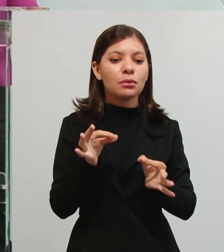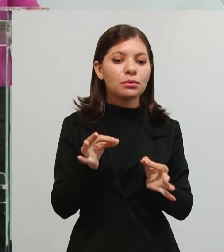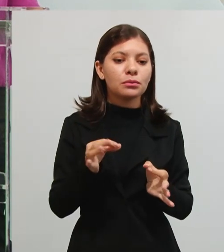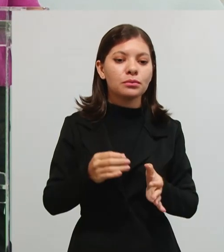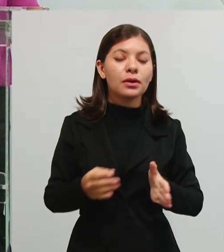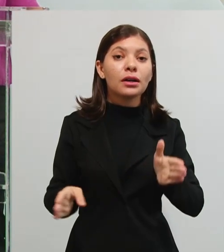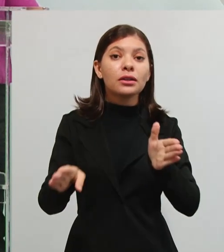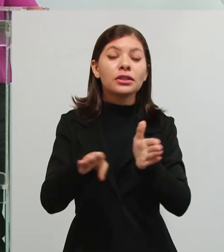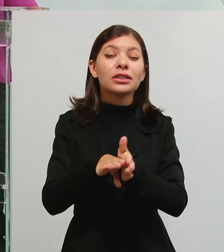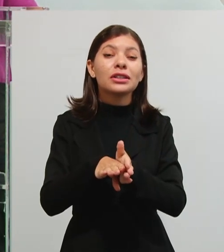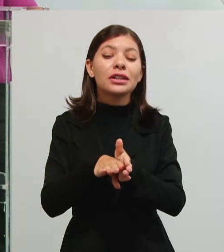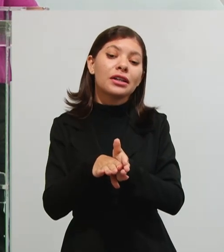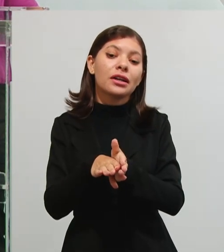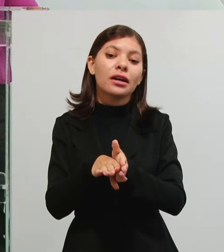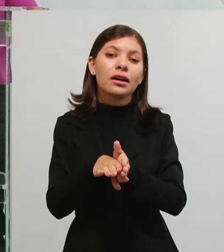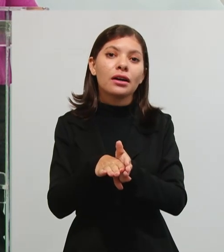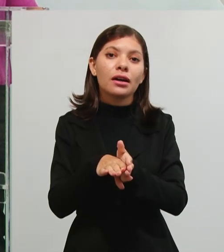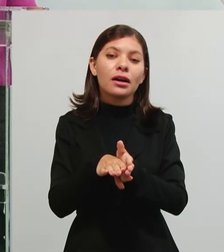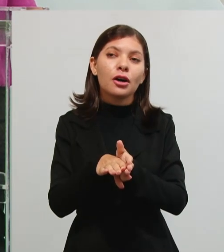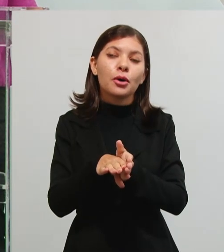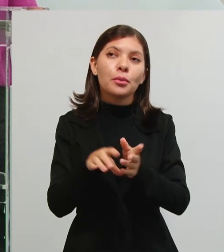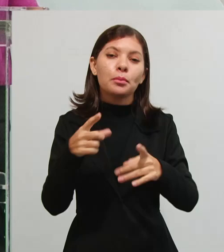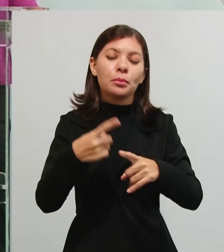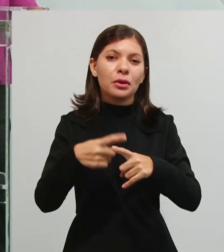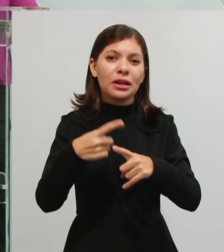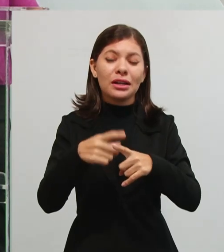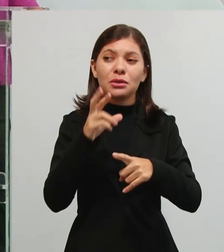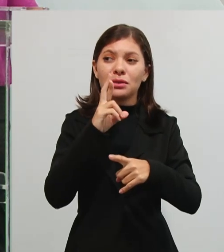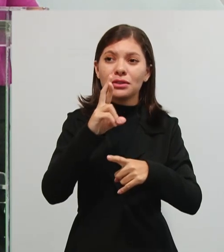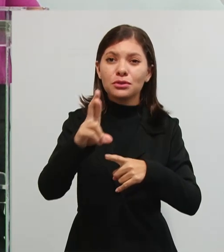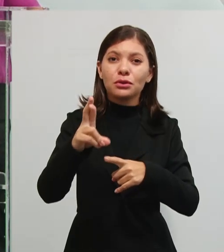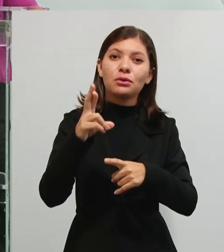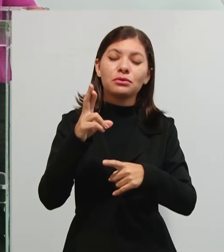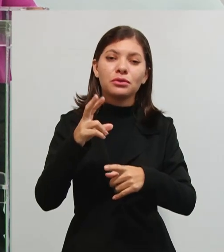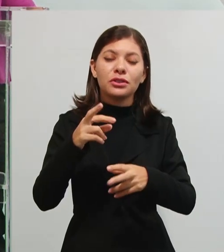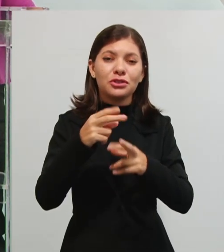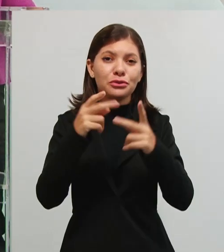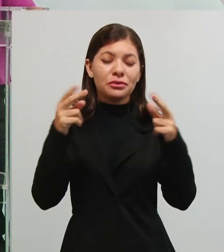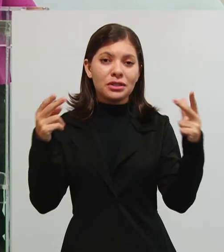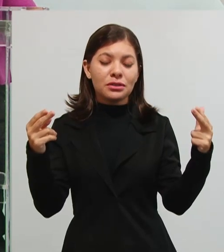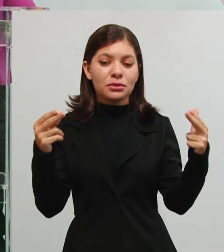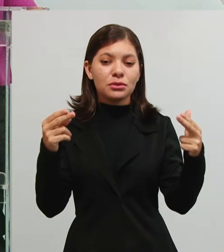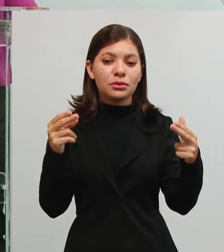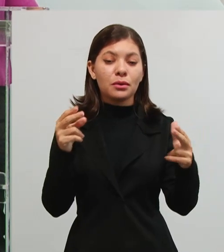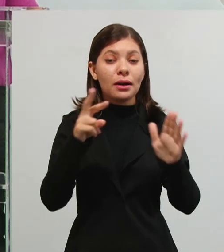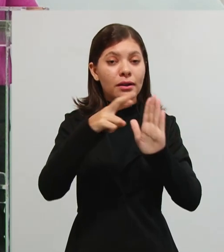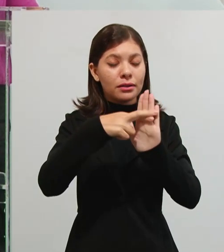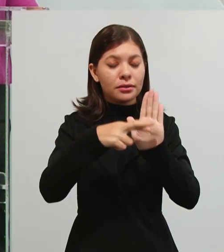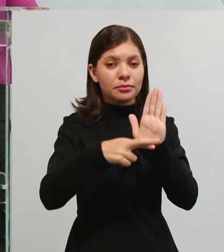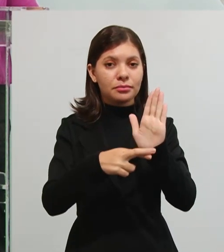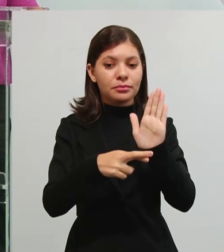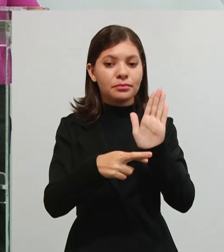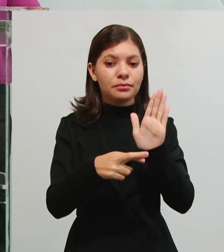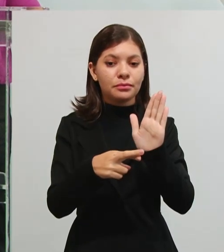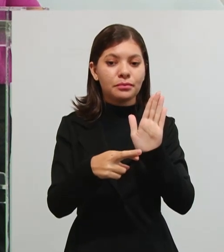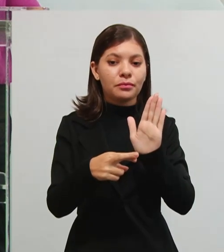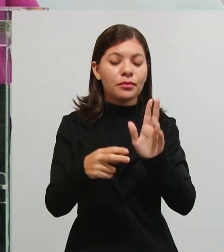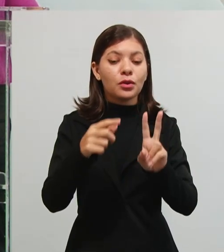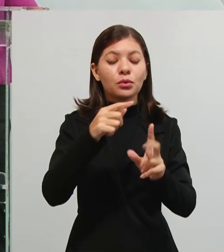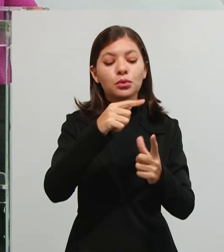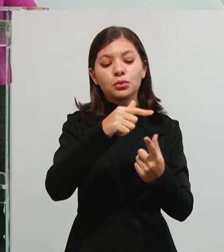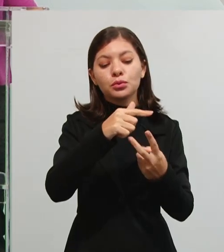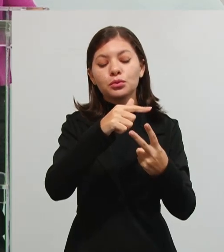a acontecer se não for resolvida pelos outros meios que nós vimos, que são a regra, né? Os outros dois